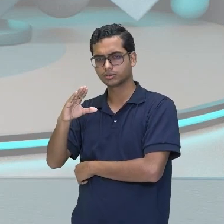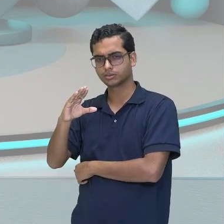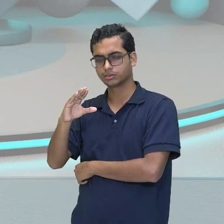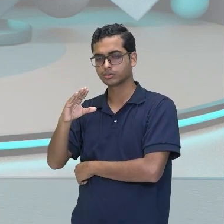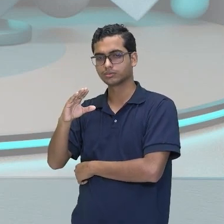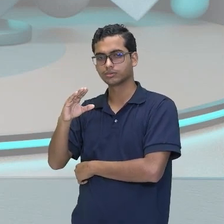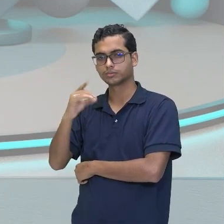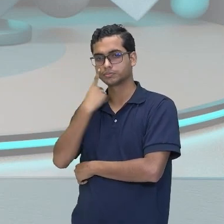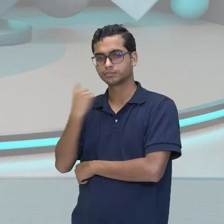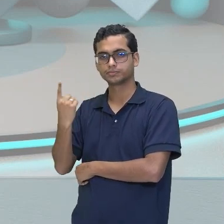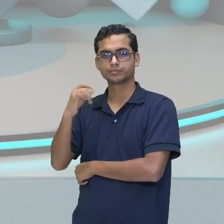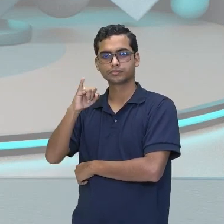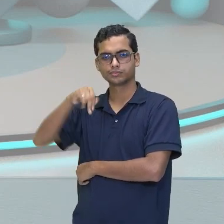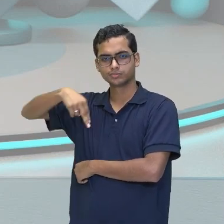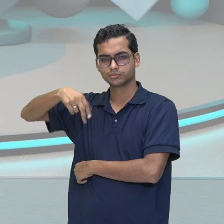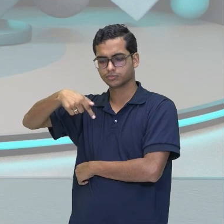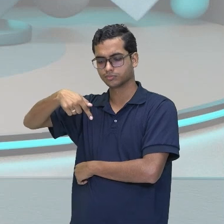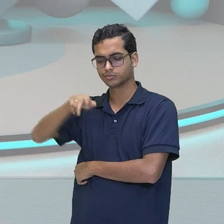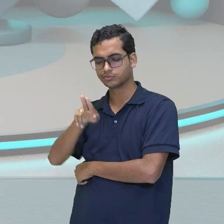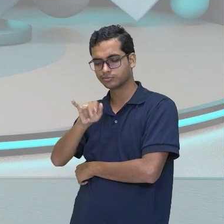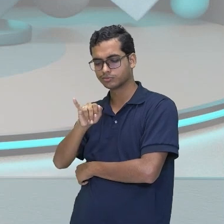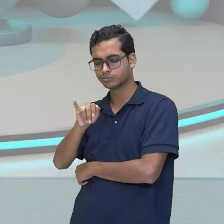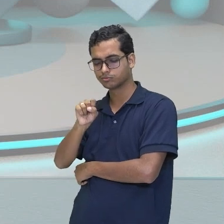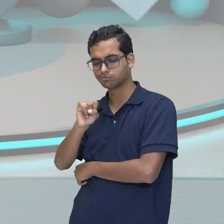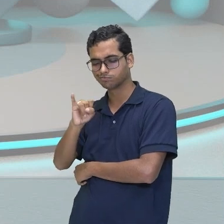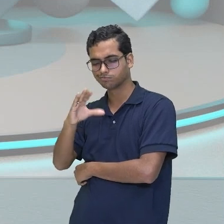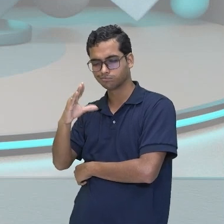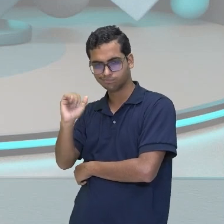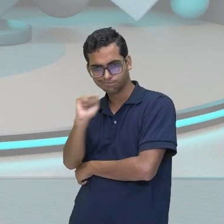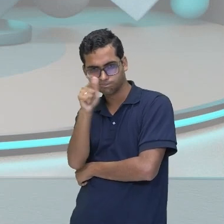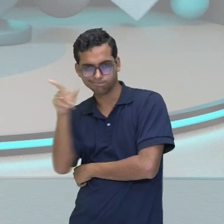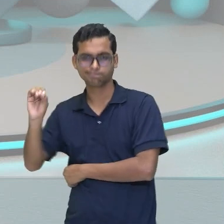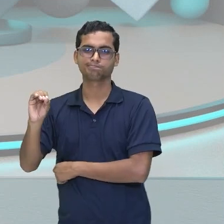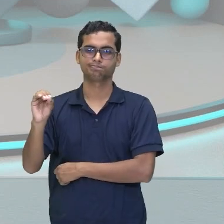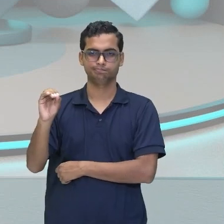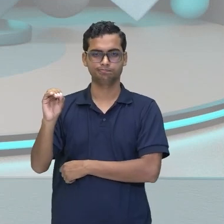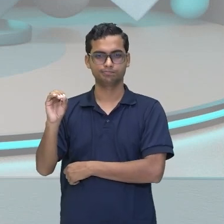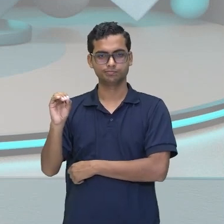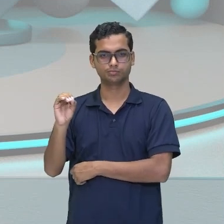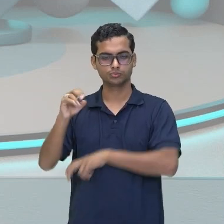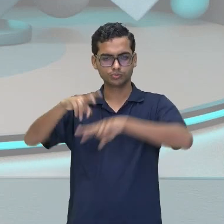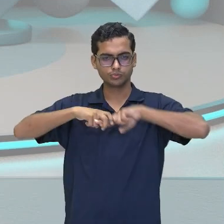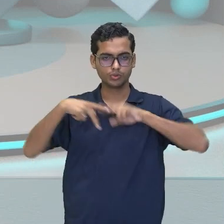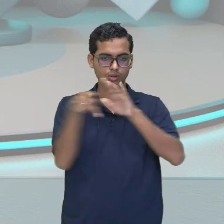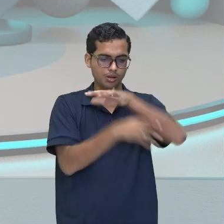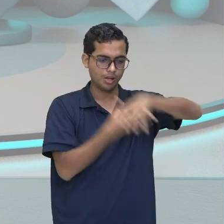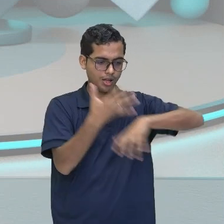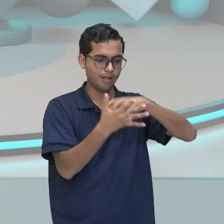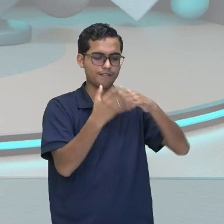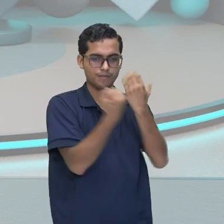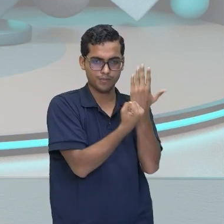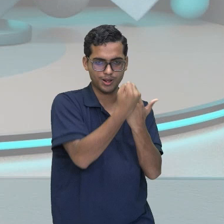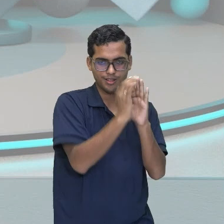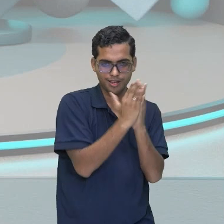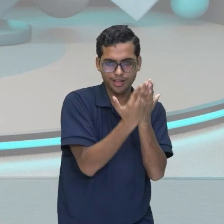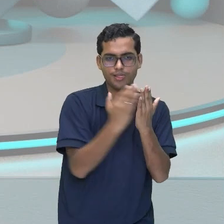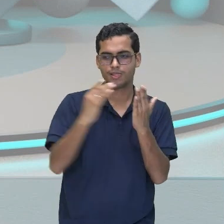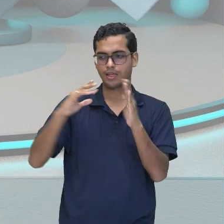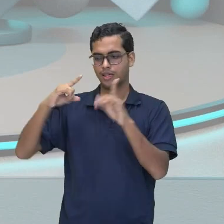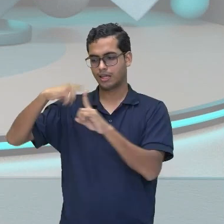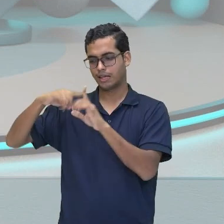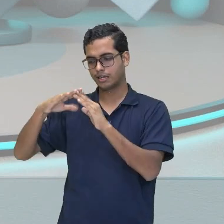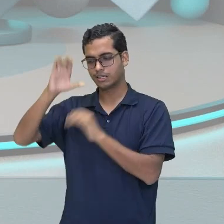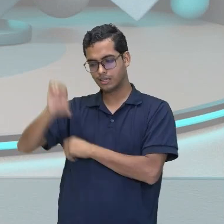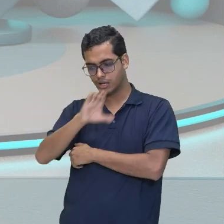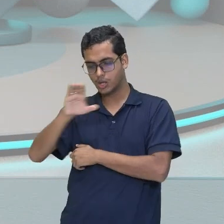Igreja Católica, em reação à reforma protestante? Então, esse poeta também